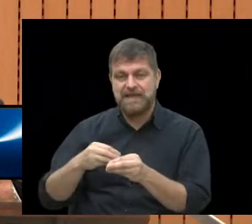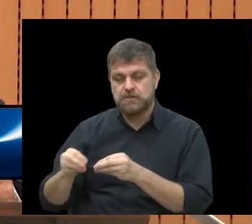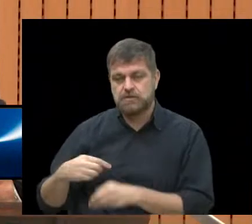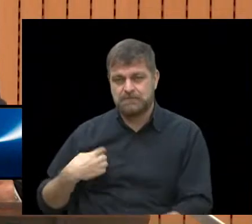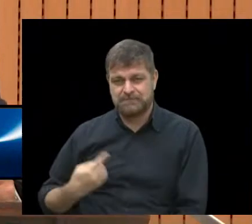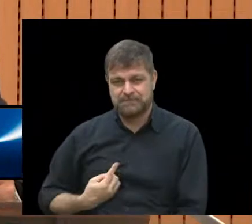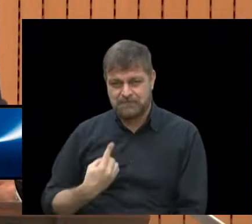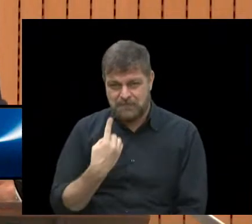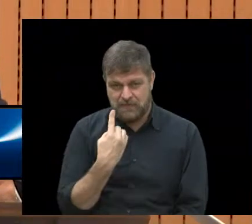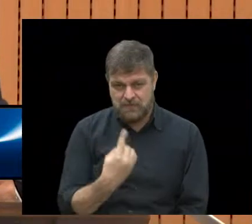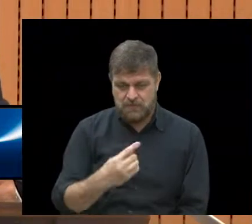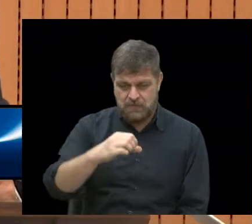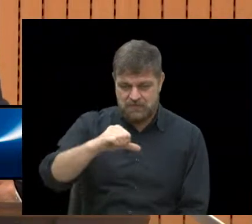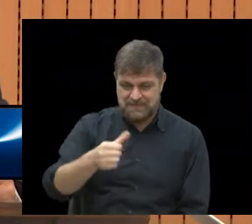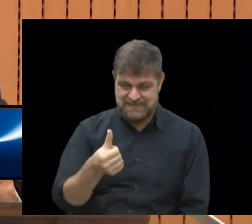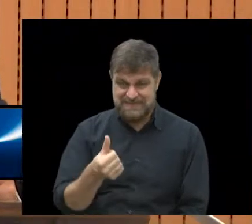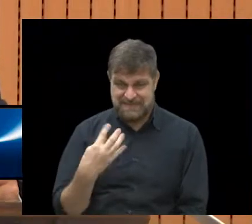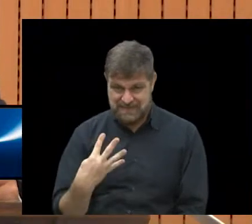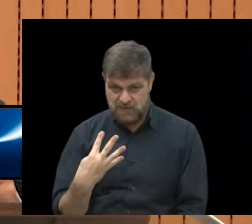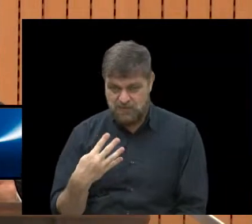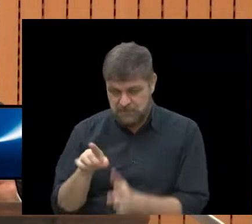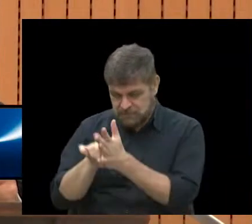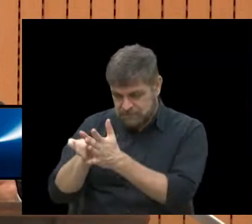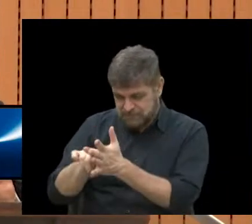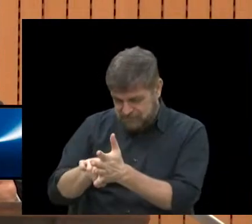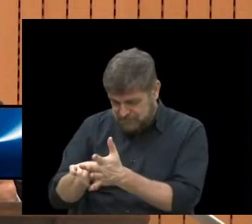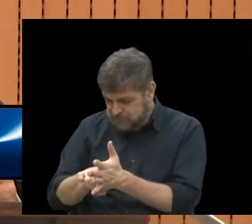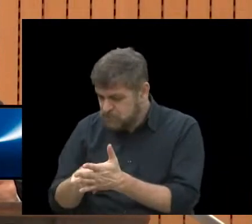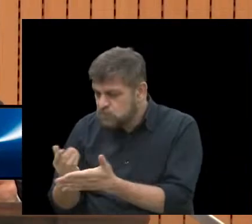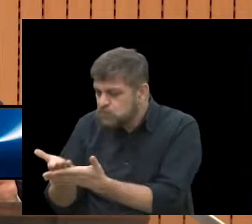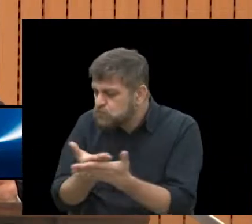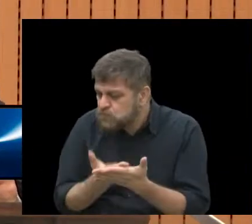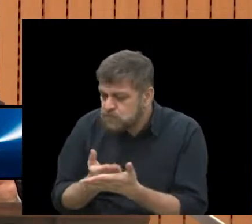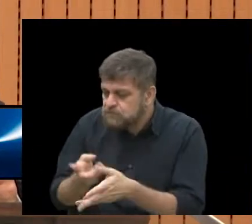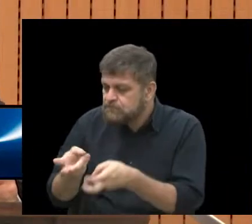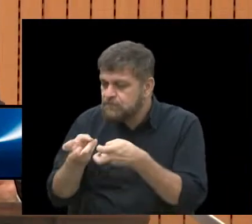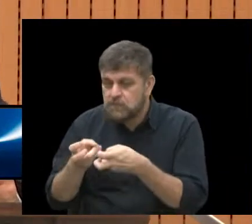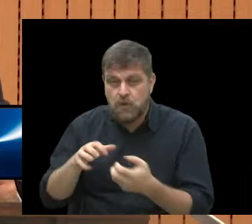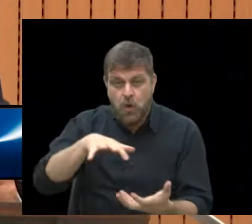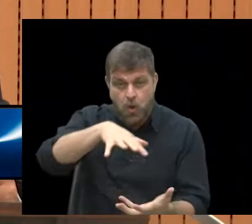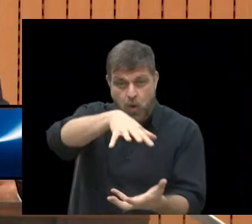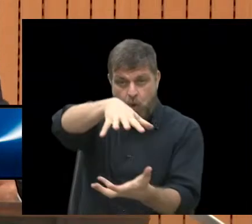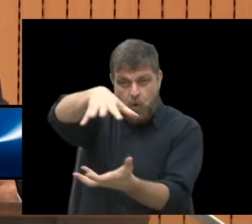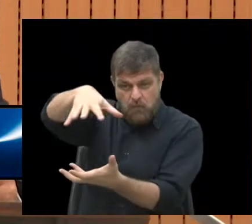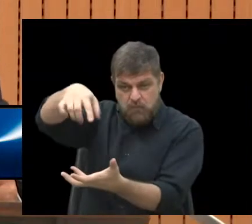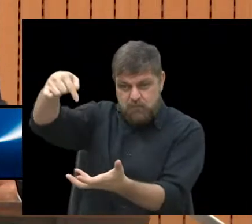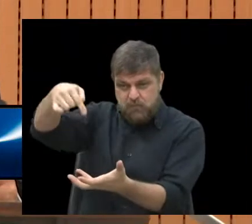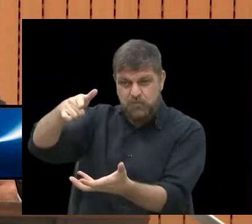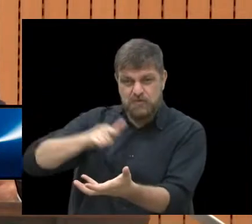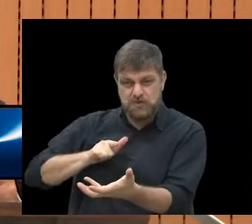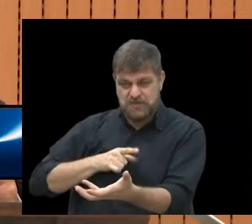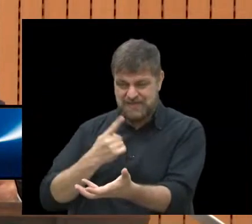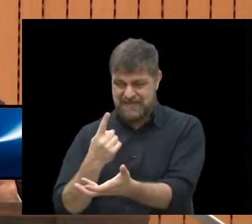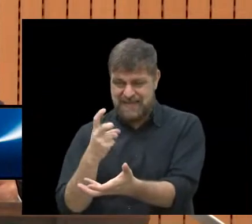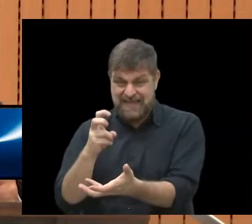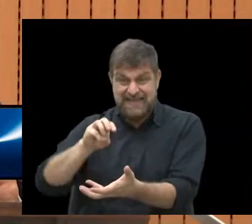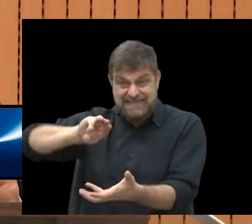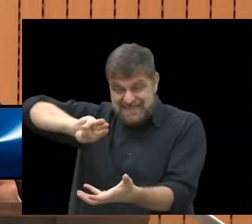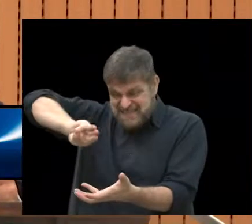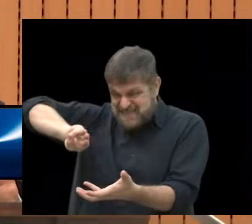Em 1964, dados de 1964, o mundo produzia 15 milhões de